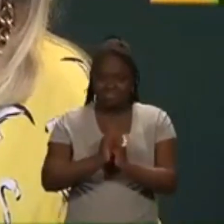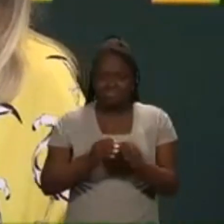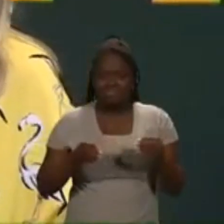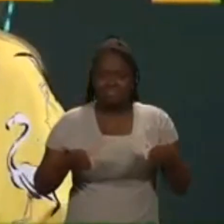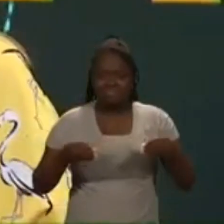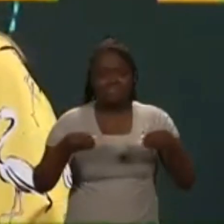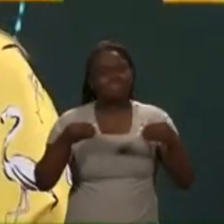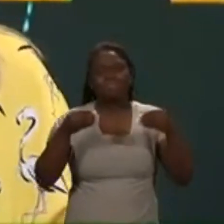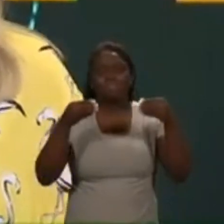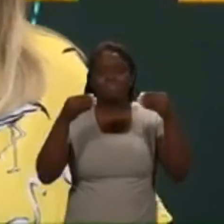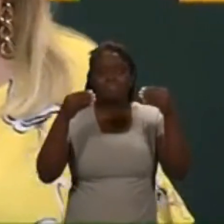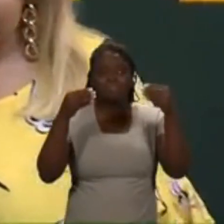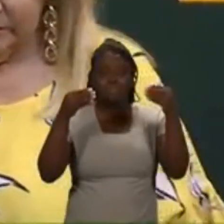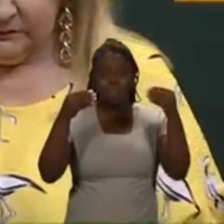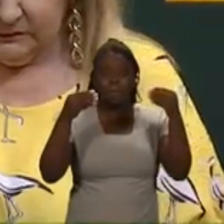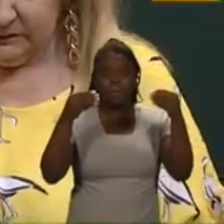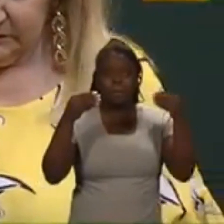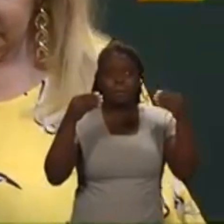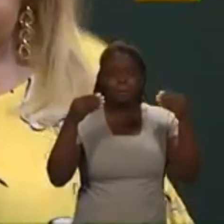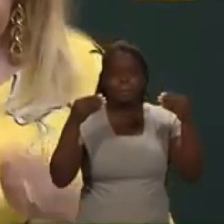vinho.